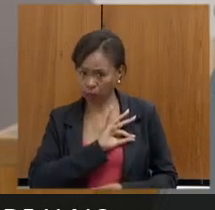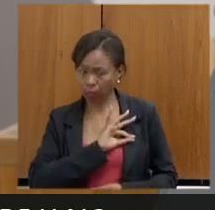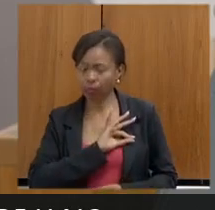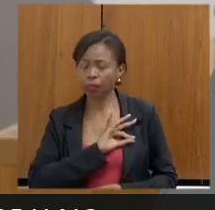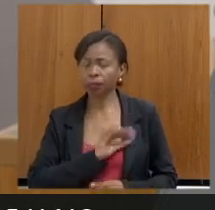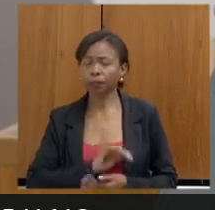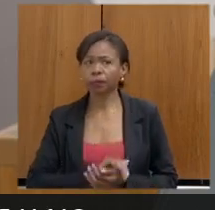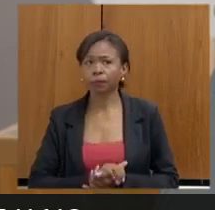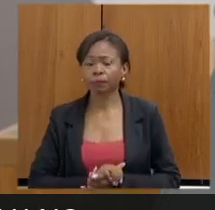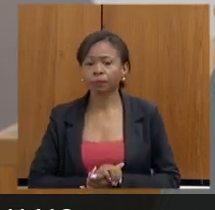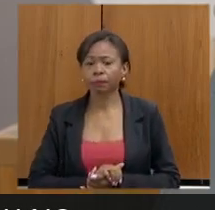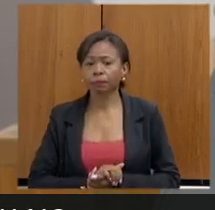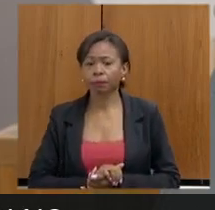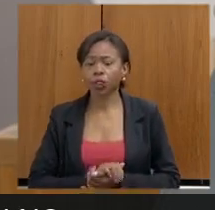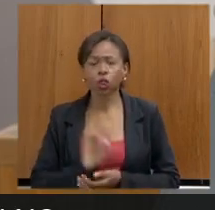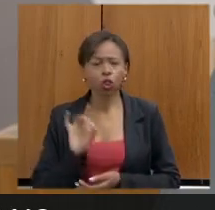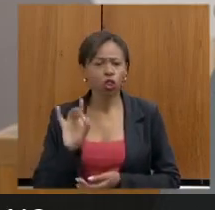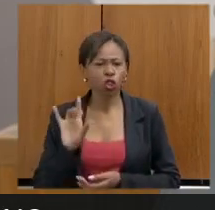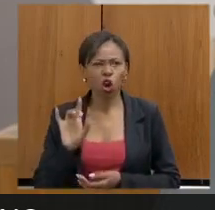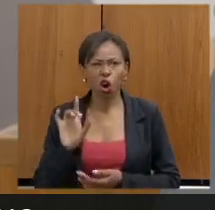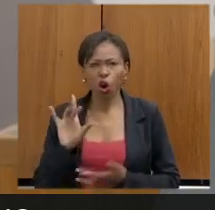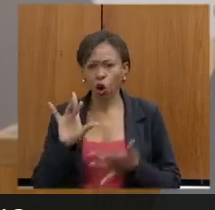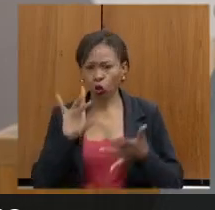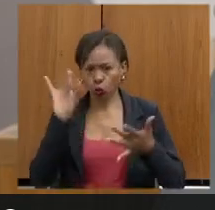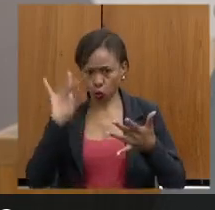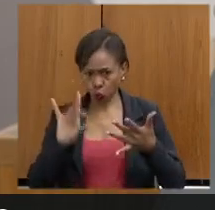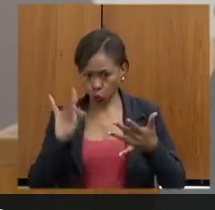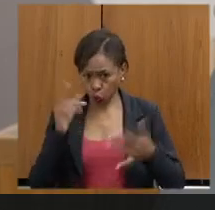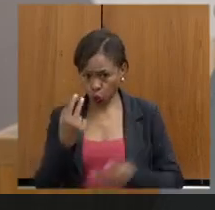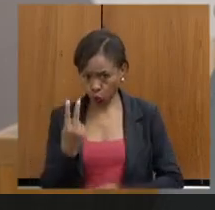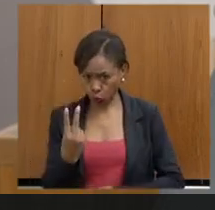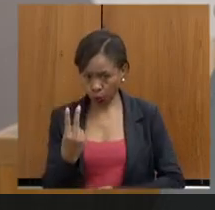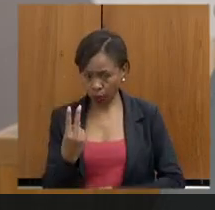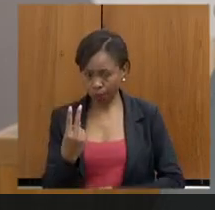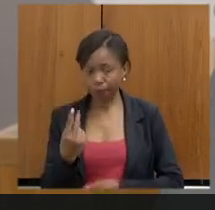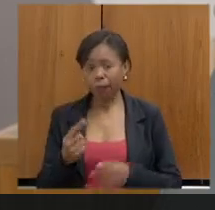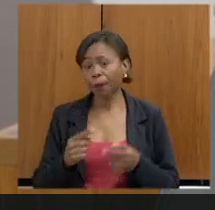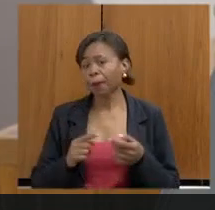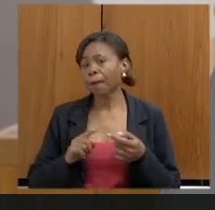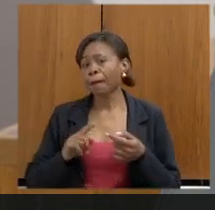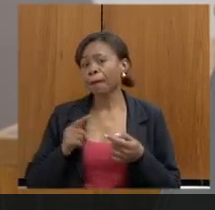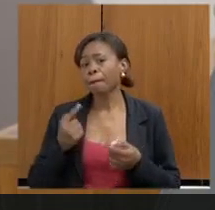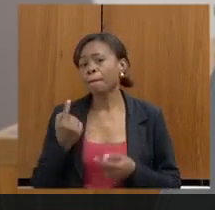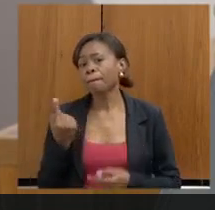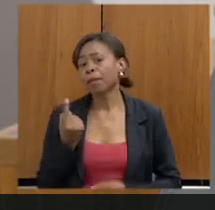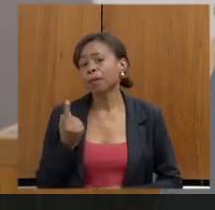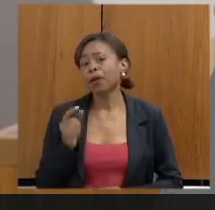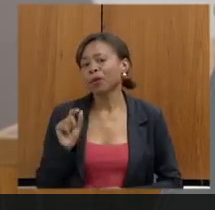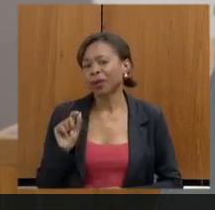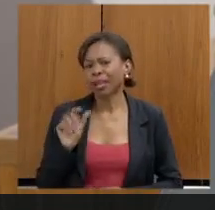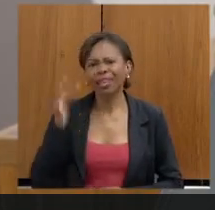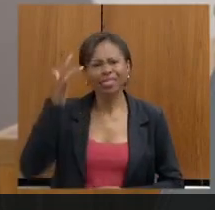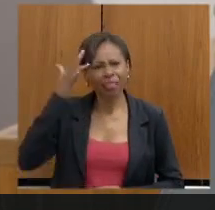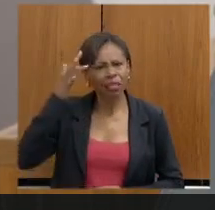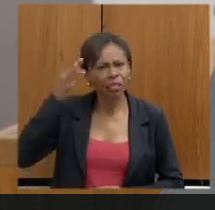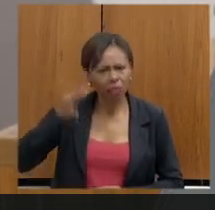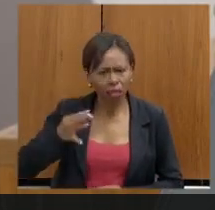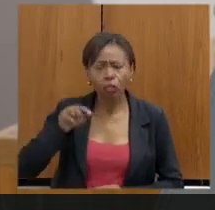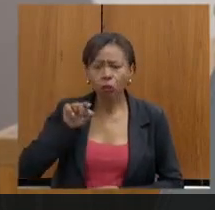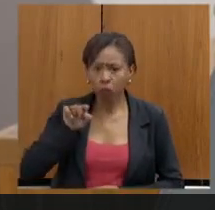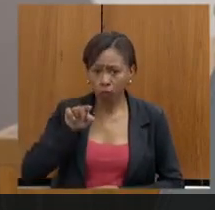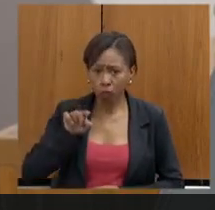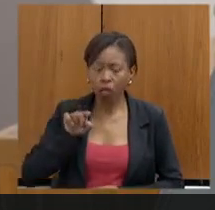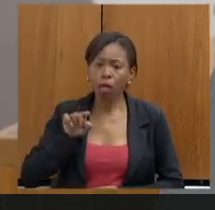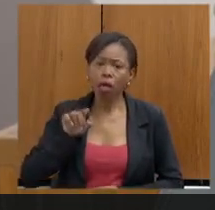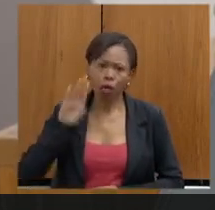são só duas colocações A primeira é que eu tenho certeza absoluta que já é do conhecimento do Senhor